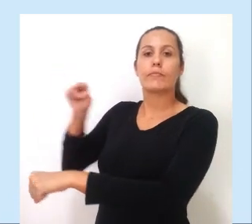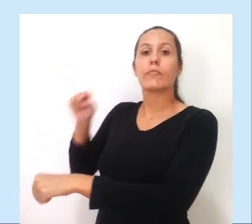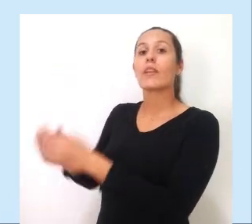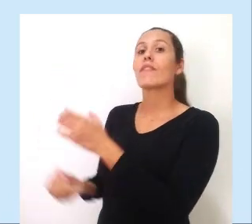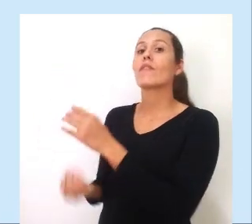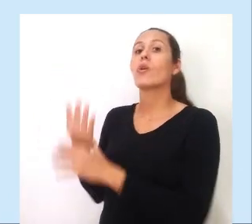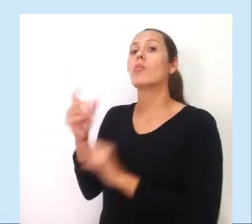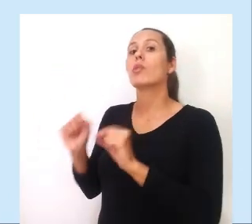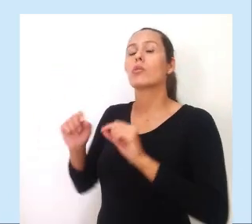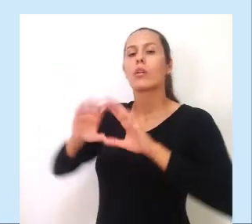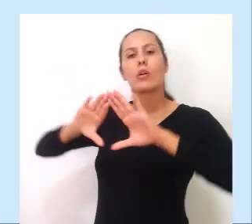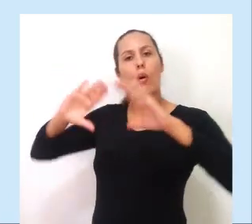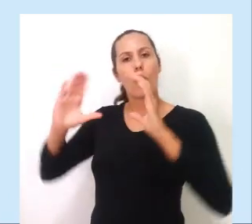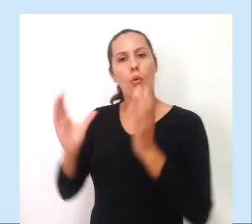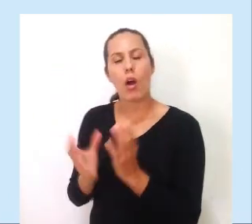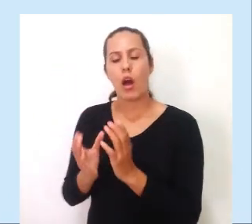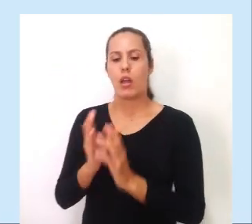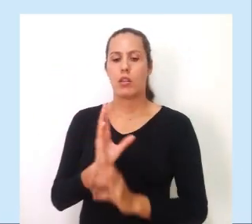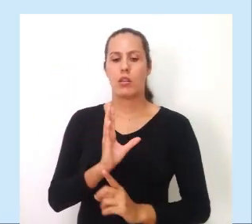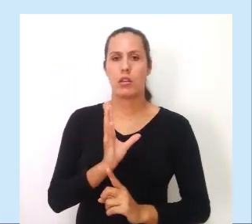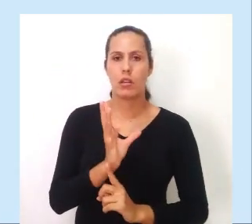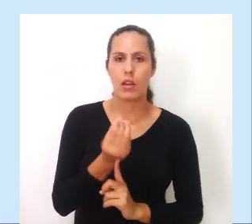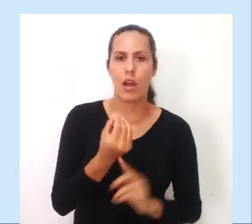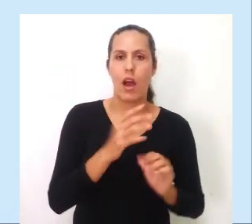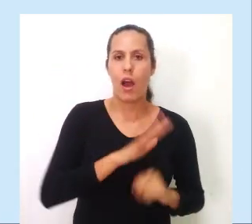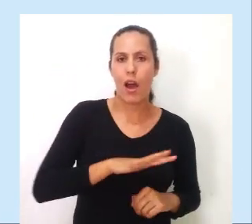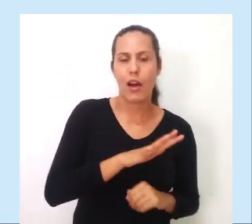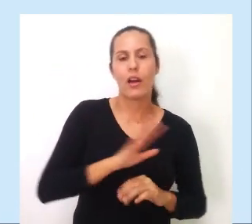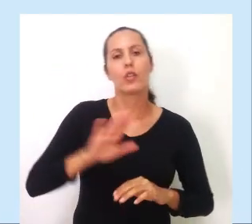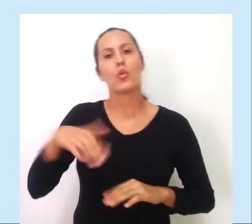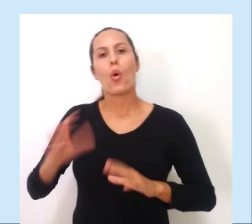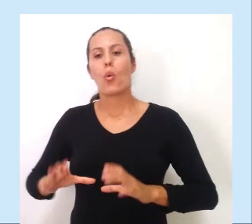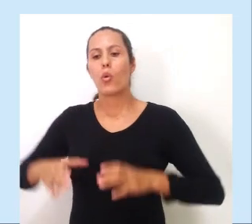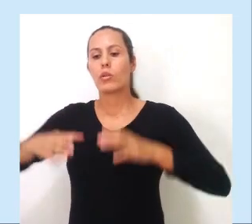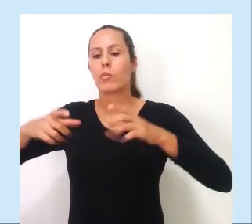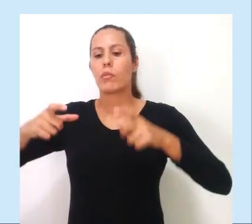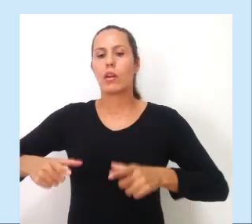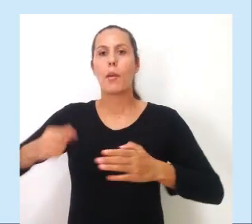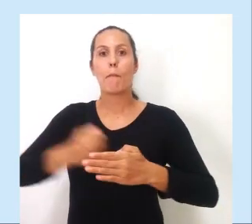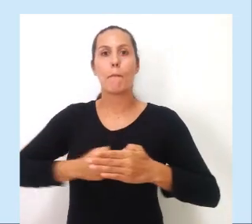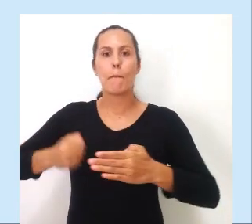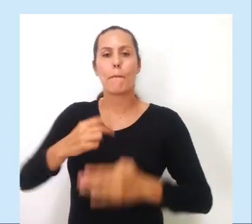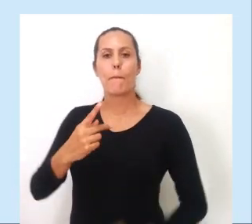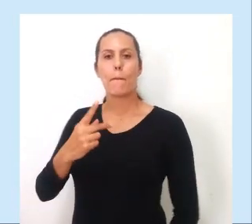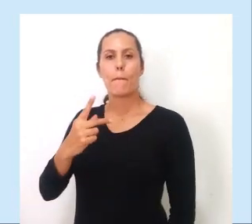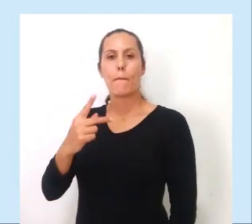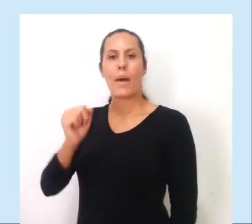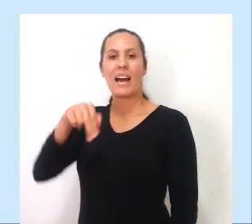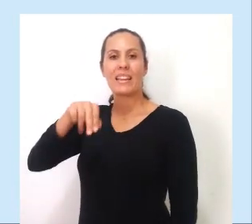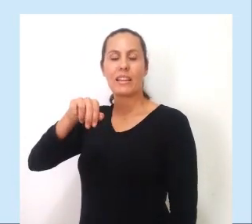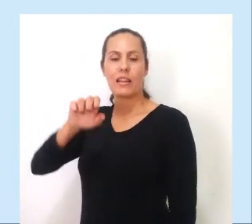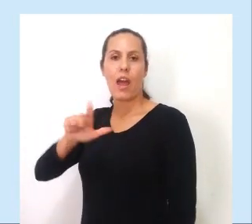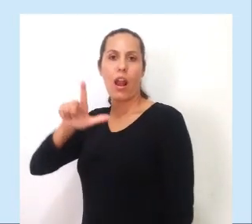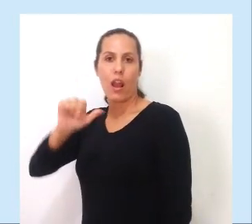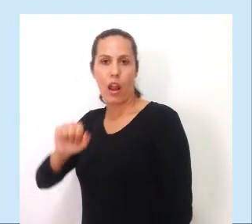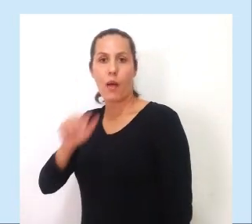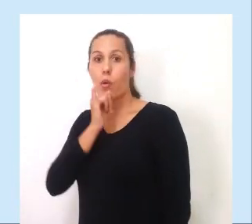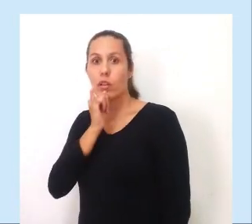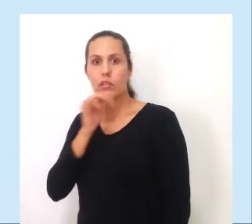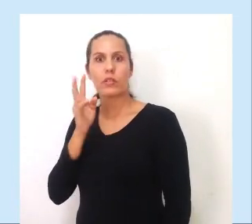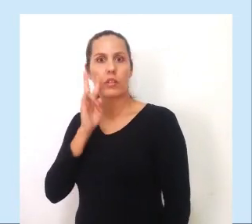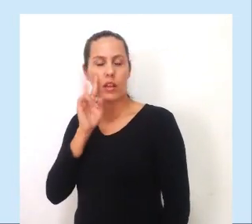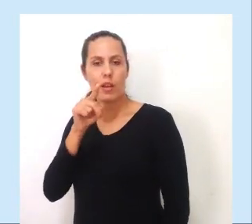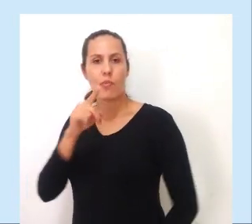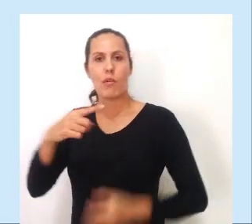ali o quê? Um vaso, um artesanato, uma panela, que é muito bom, né? Principalmente essas panelas de